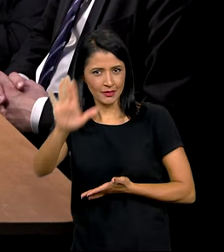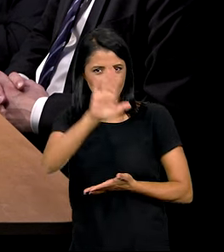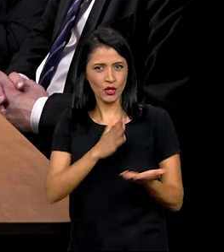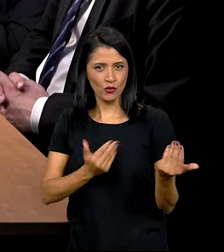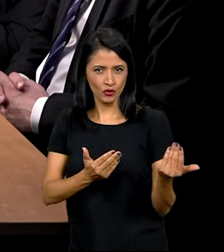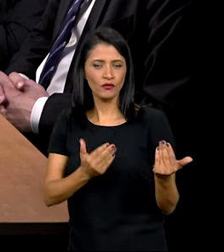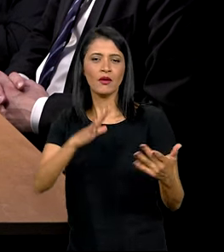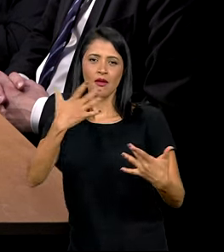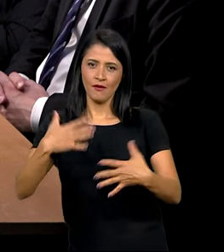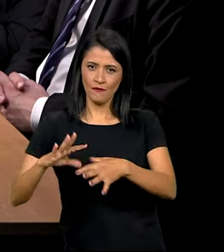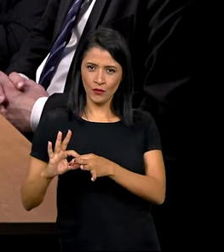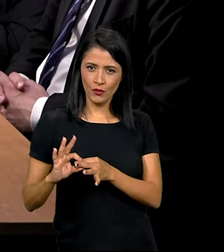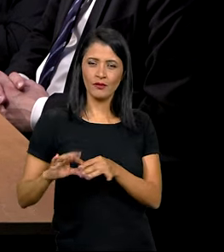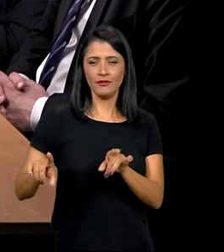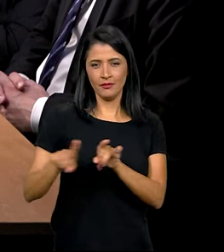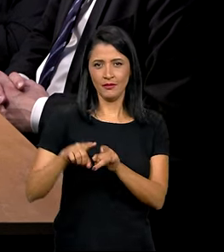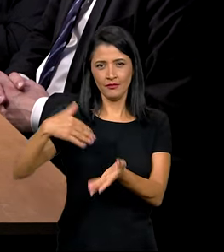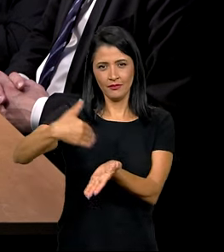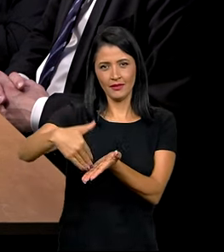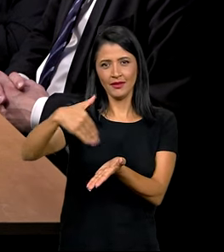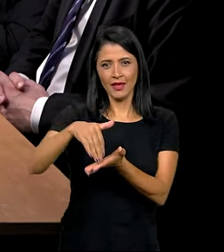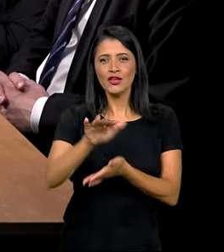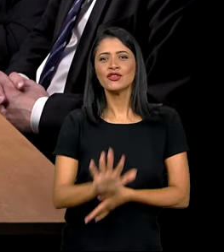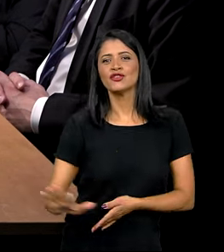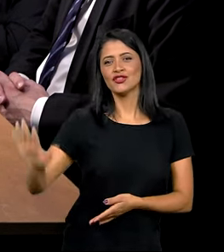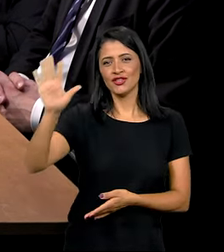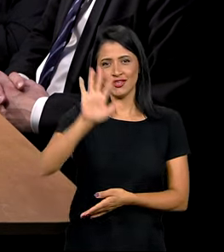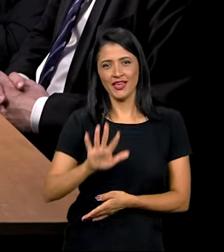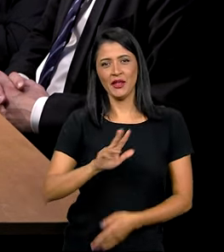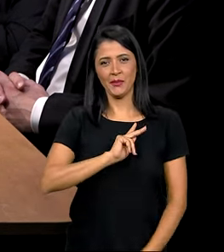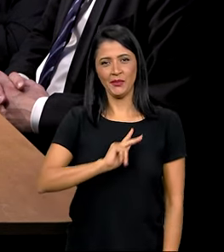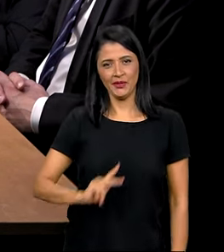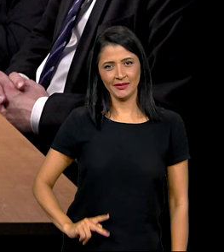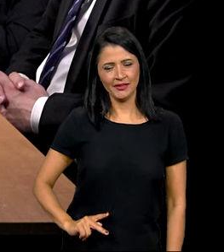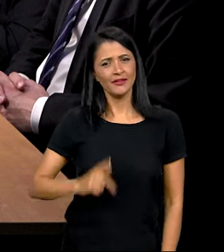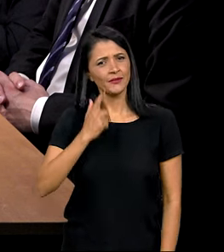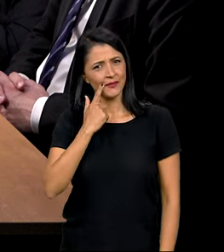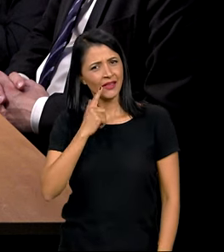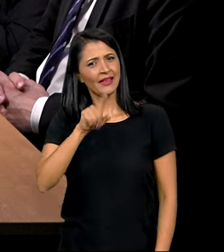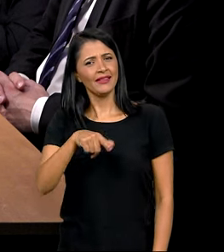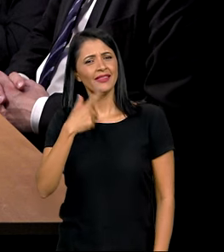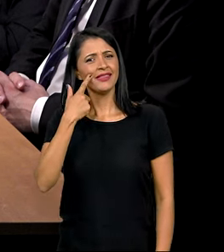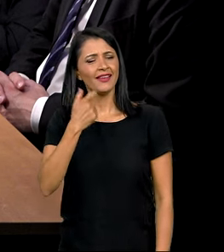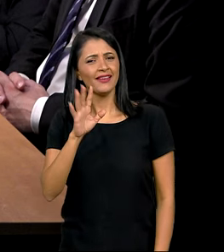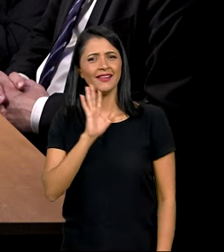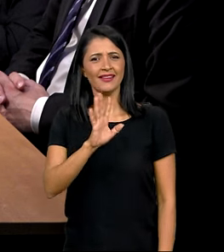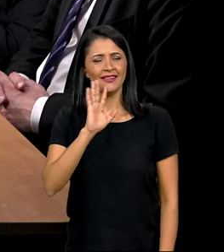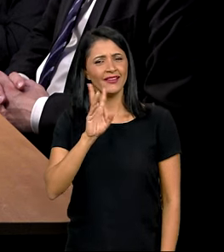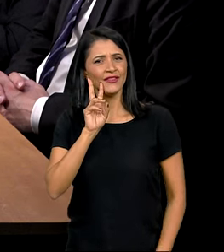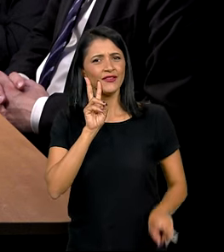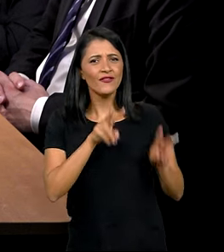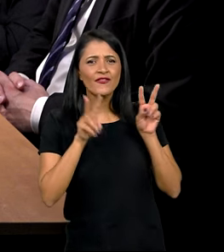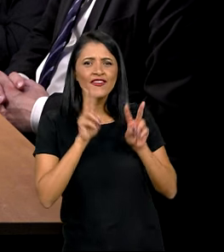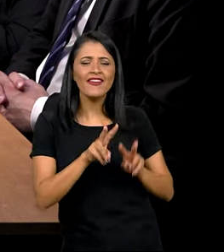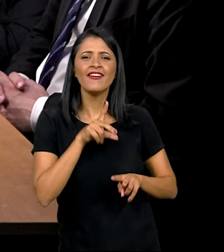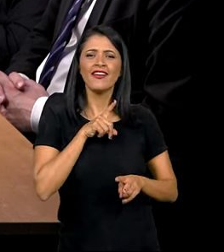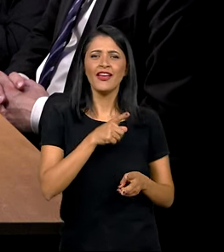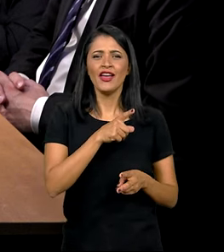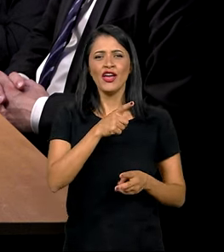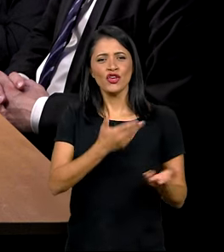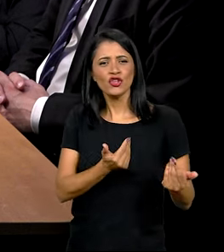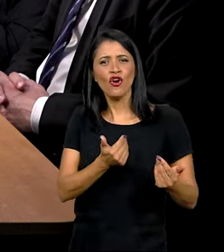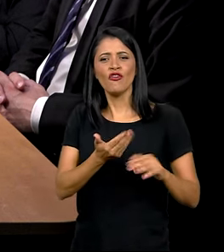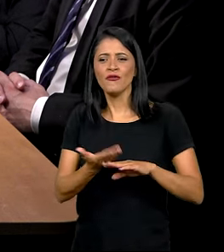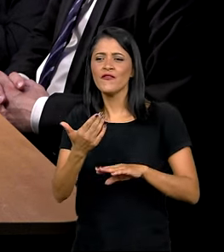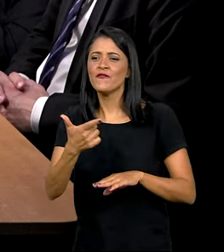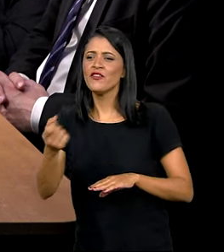inclusive é vinculada à Secretaria Geral da presid e foi muito interessante ver jovens de mais de